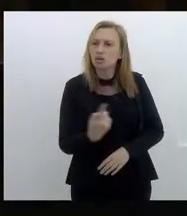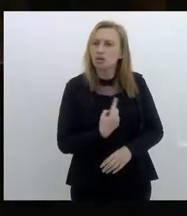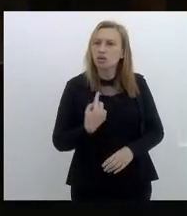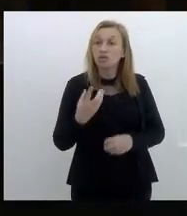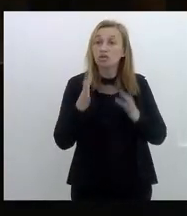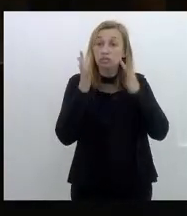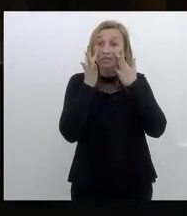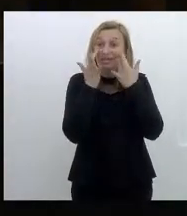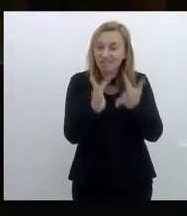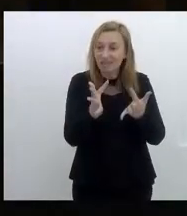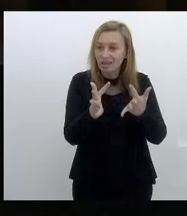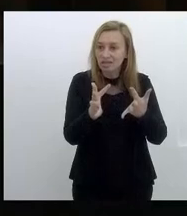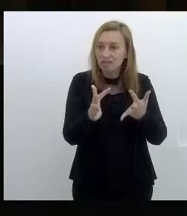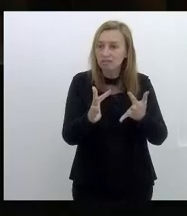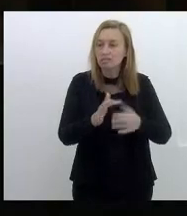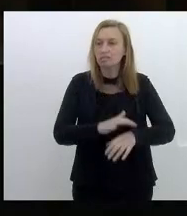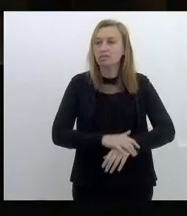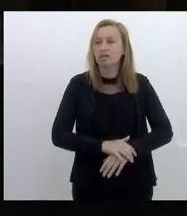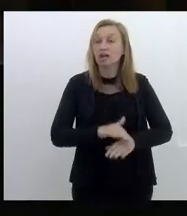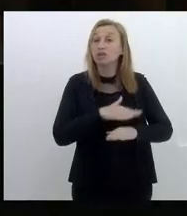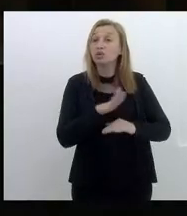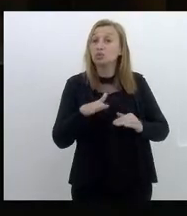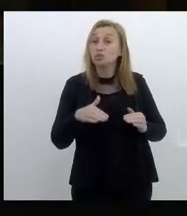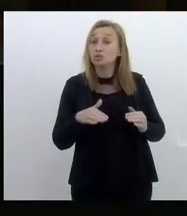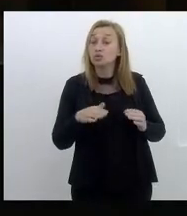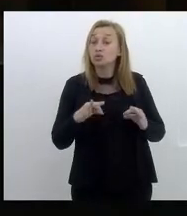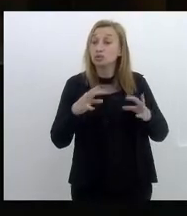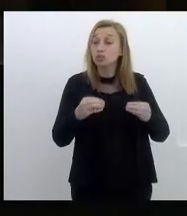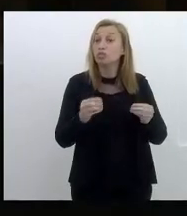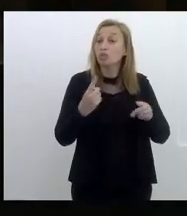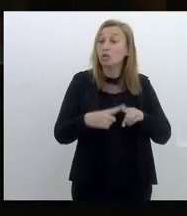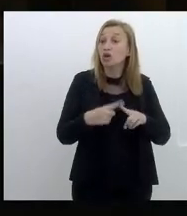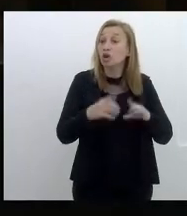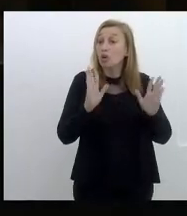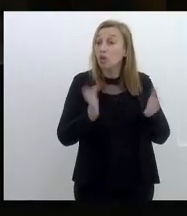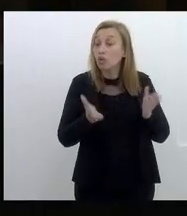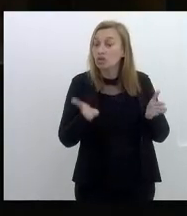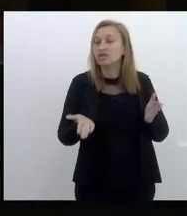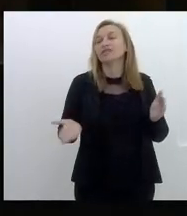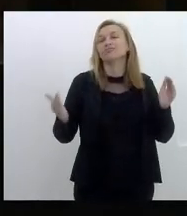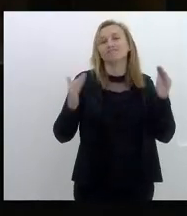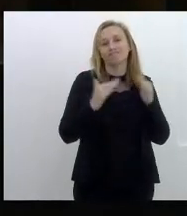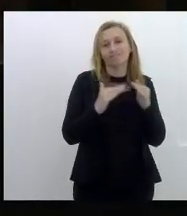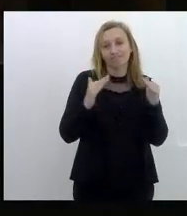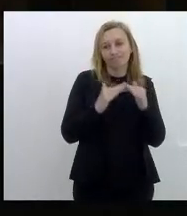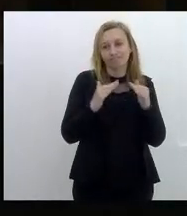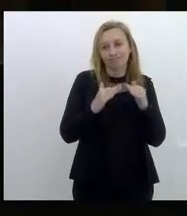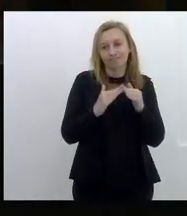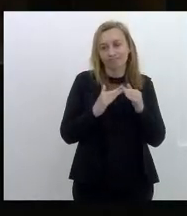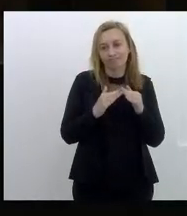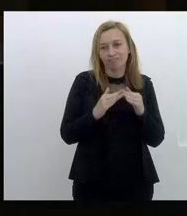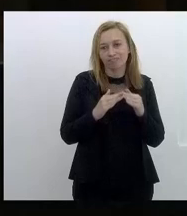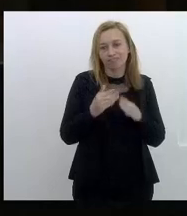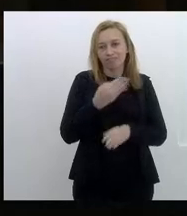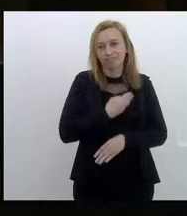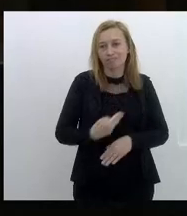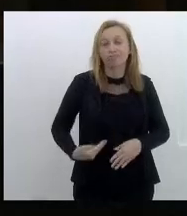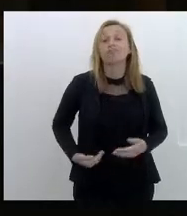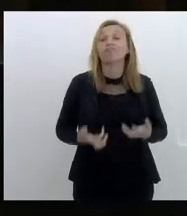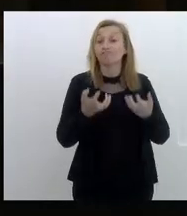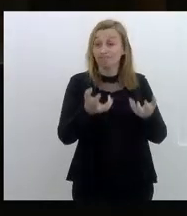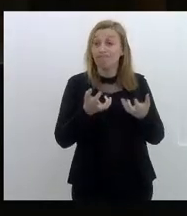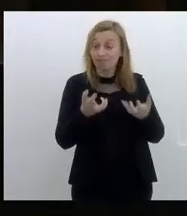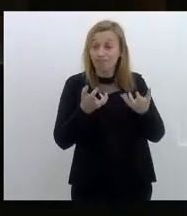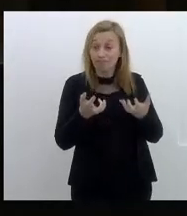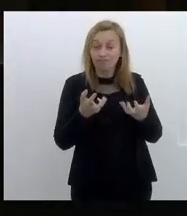estejamos atentos e atentas porque hoje essa casa ainda que o governo Kay e